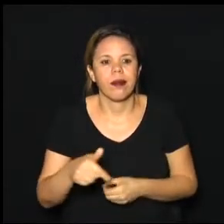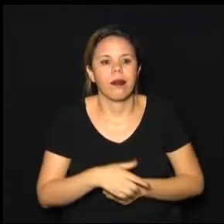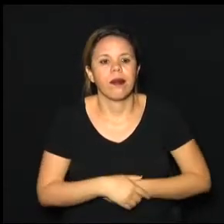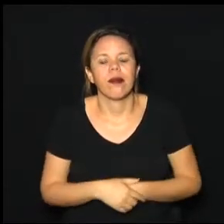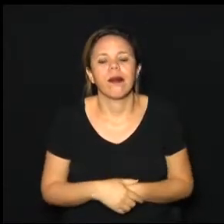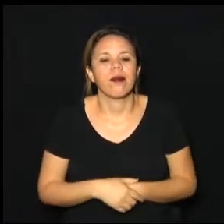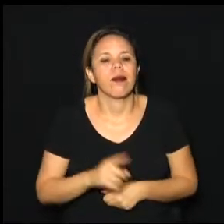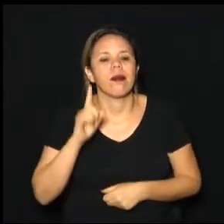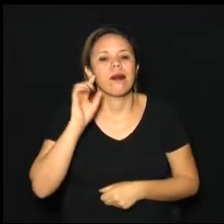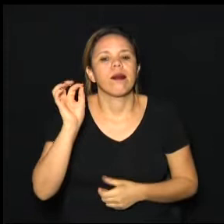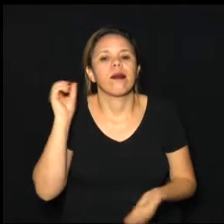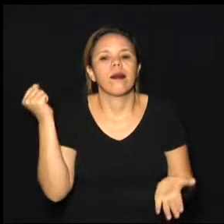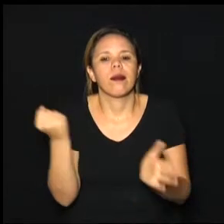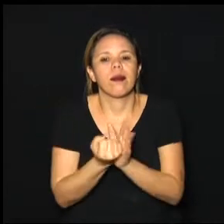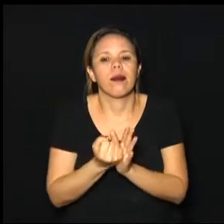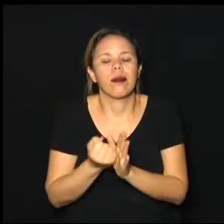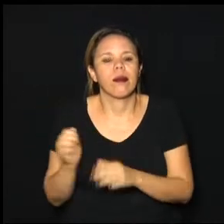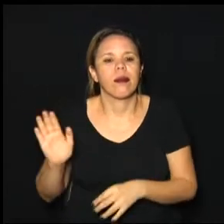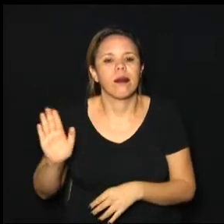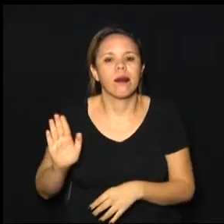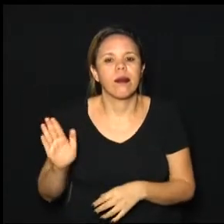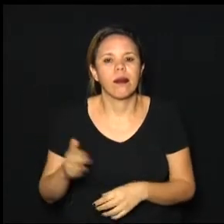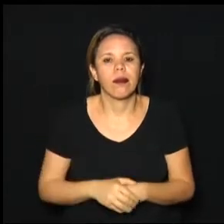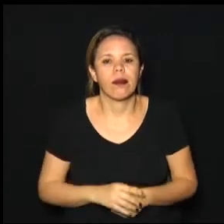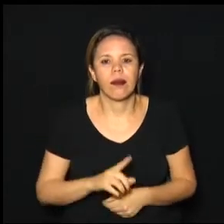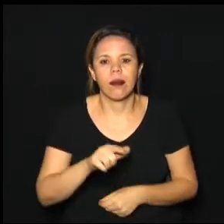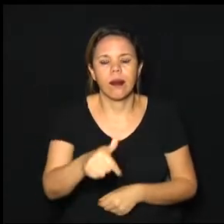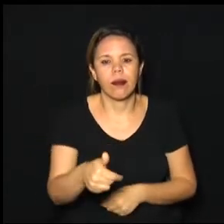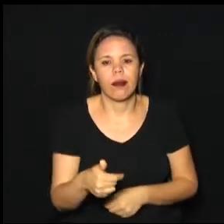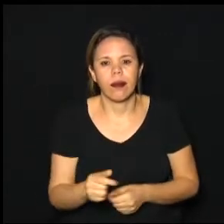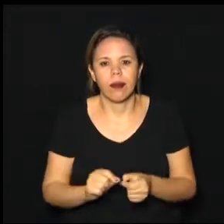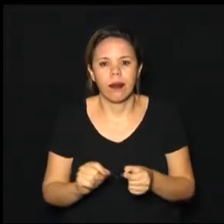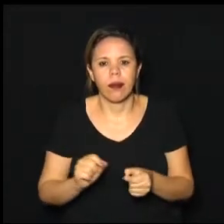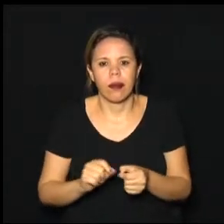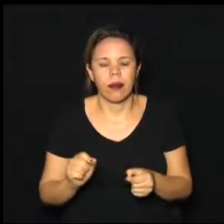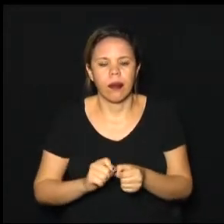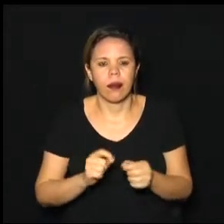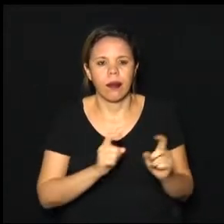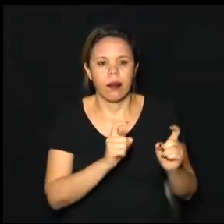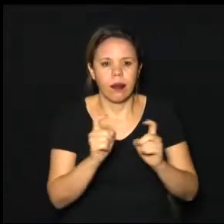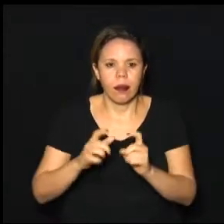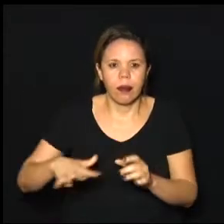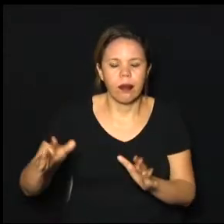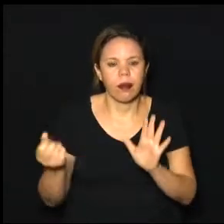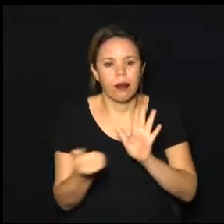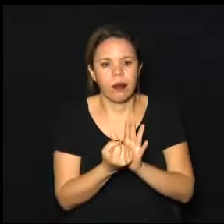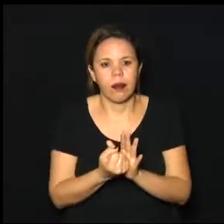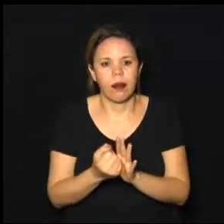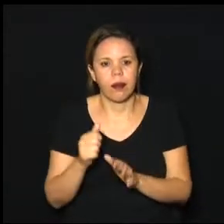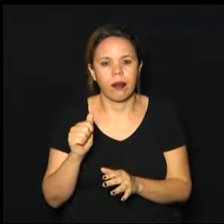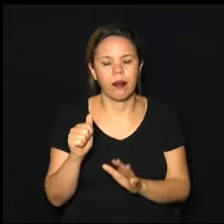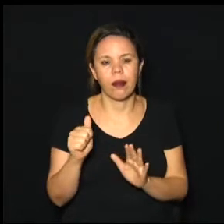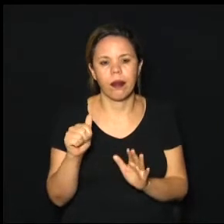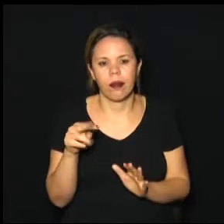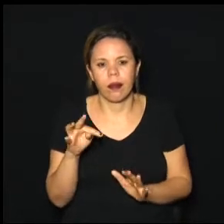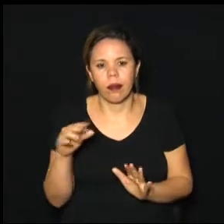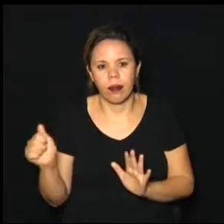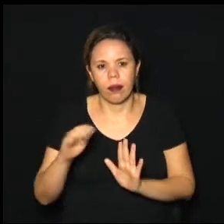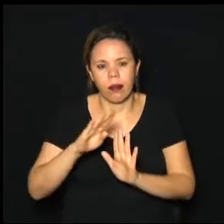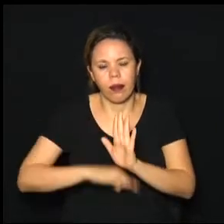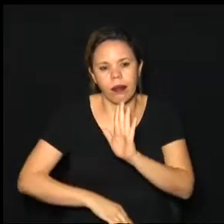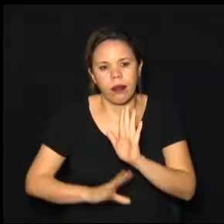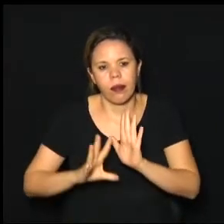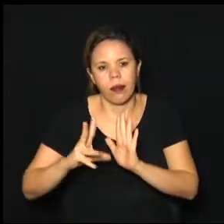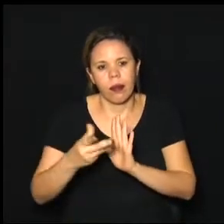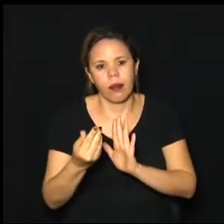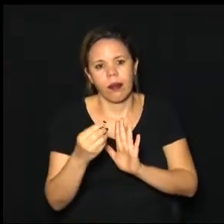a data do registro de candidatura. Não é? Depois de feita a convenção, o registro da ata, regularização